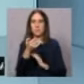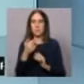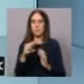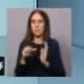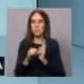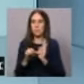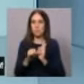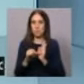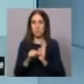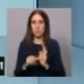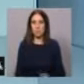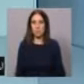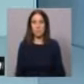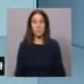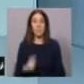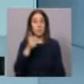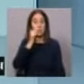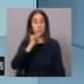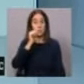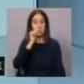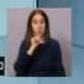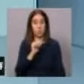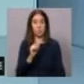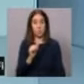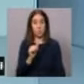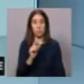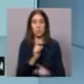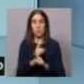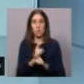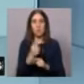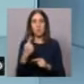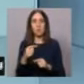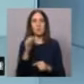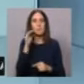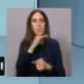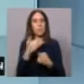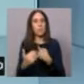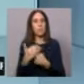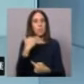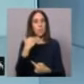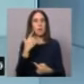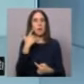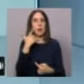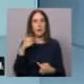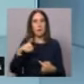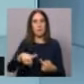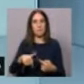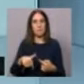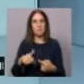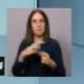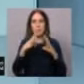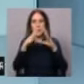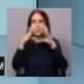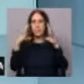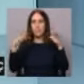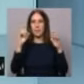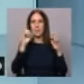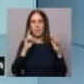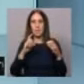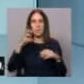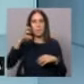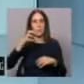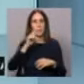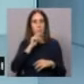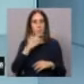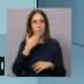Funchal. Nos Açores, depois da passagem da superfície frontal fria, um dia com períodos de céu muito nublado, ainda há possibilidade de ocorrerem aguaceiros